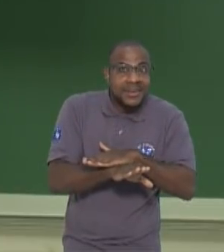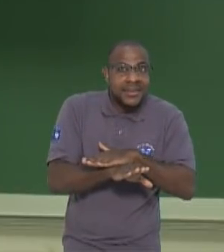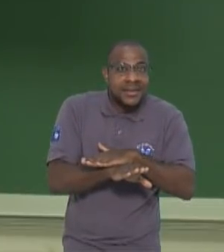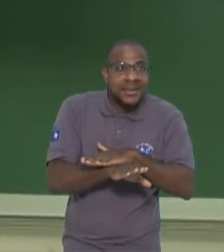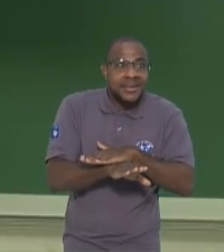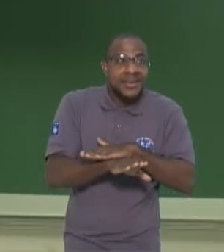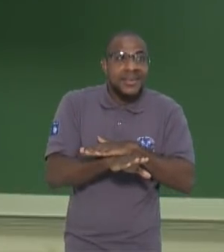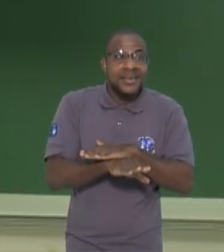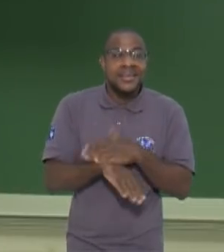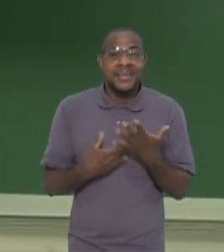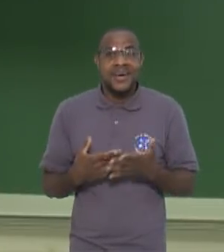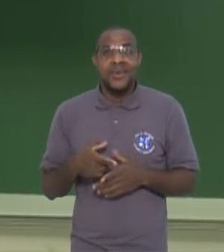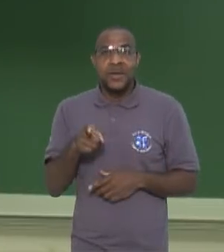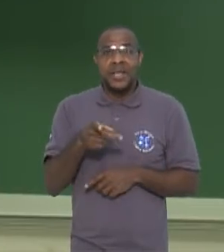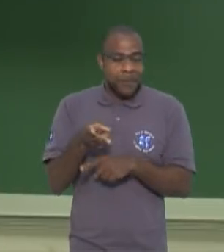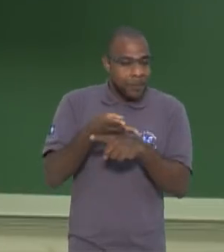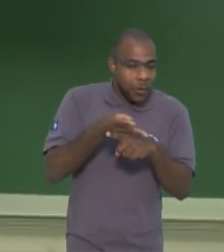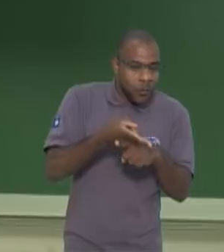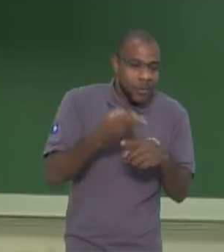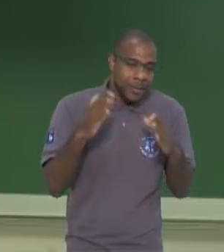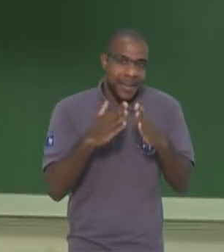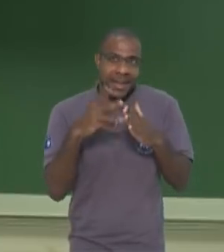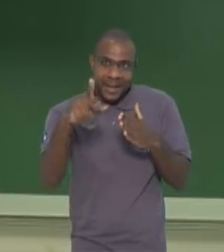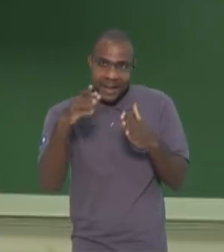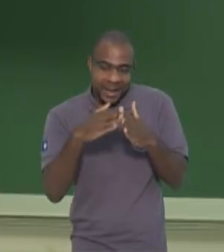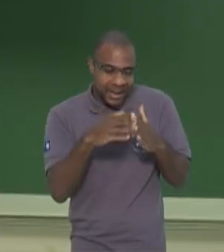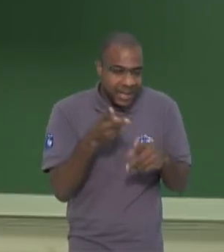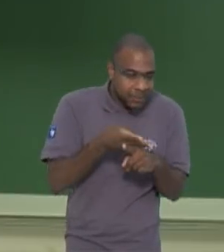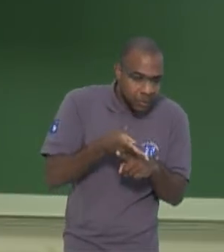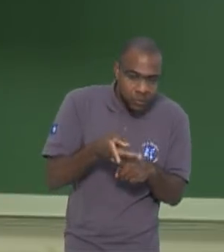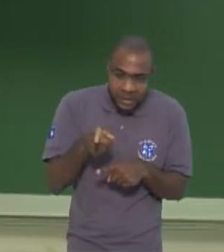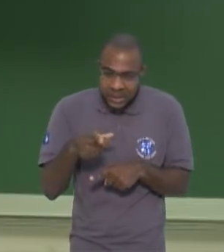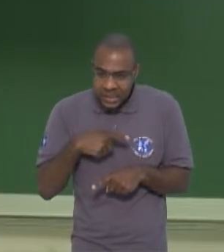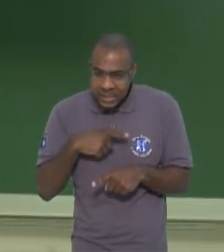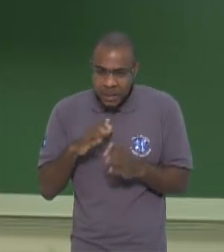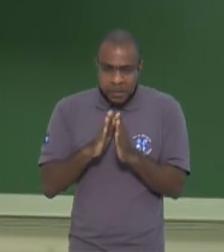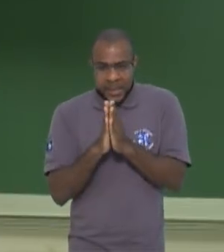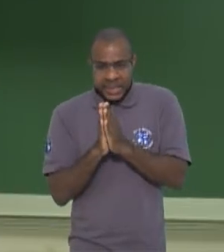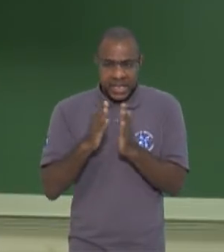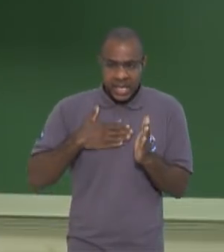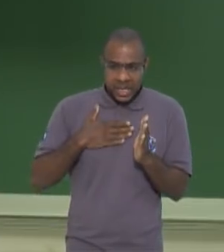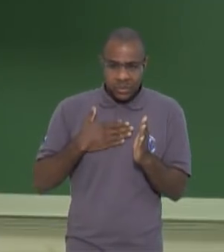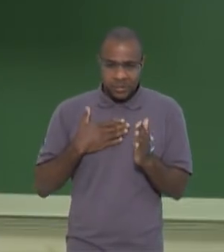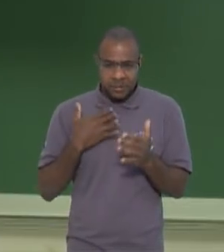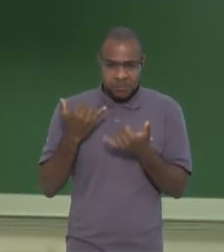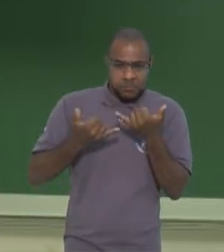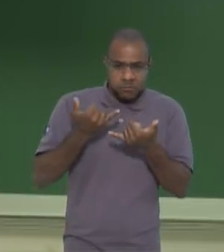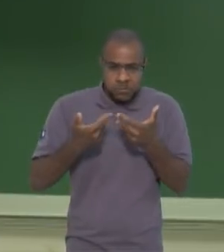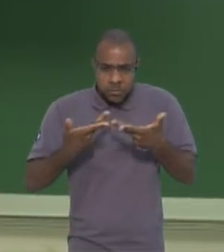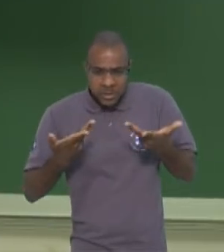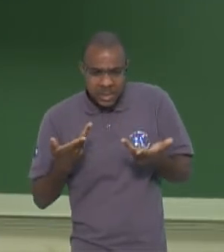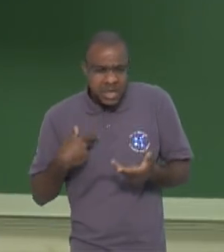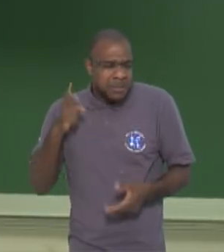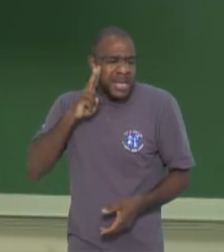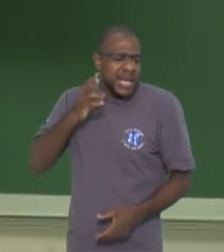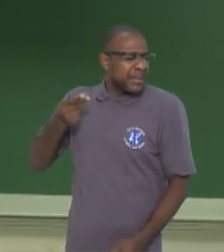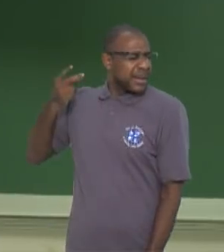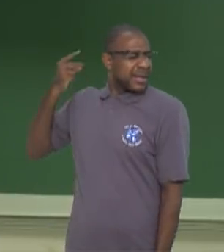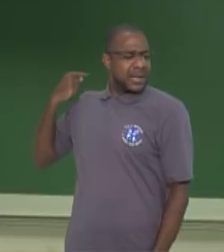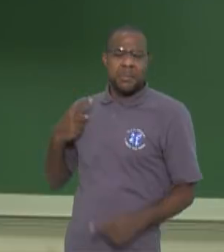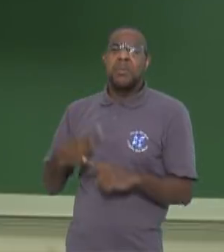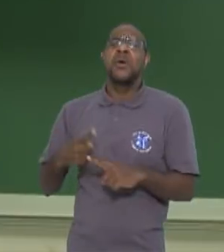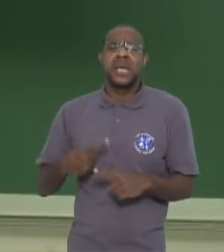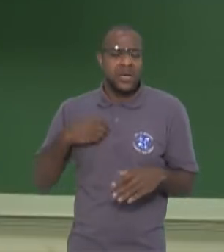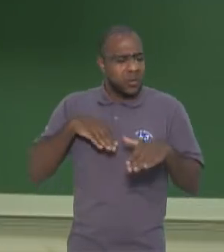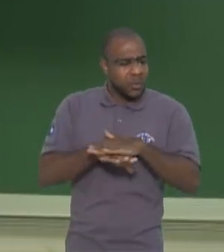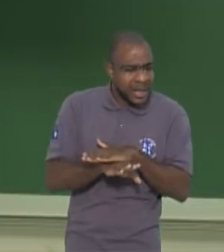pela casa esses brinquedos que para vocês são importantes e pensar: por que eu ainda estou guardando? O que me lembra isso? Então, esse